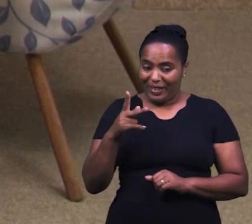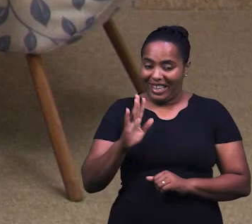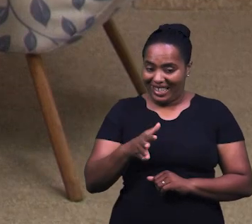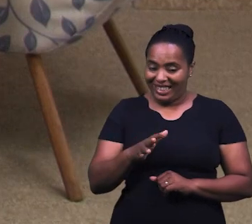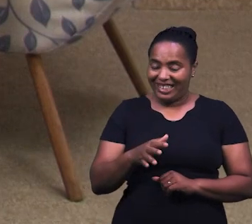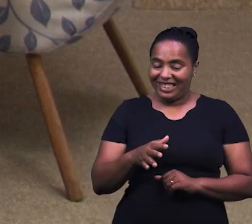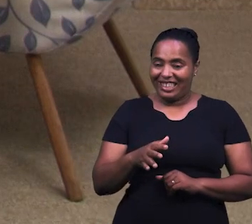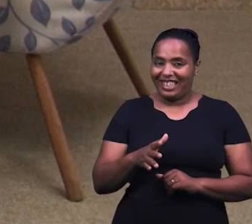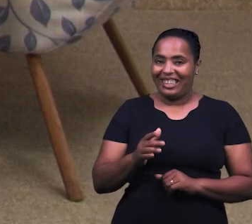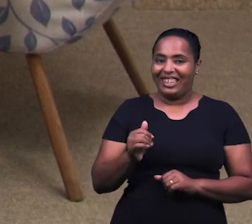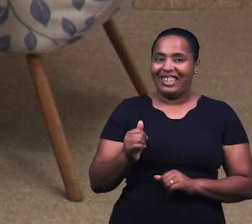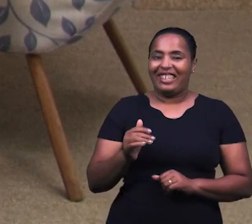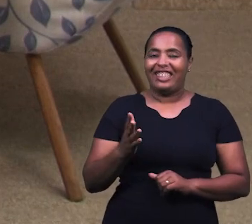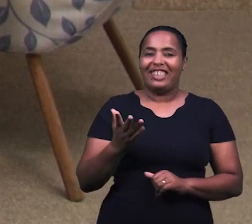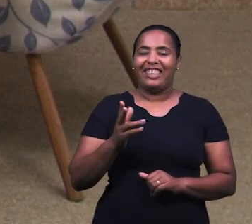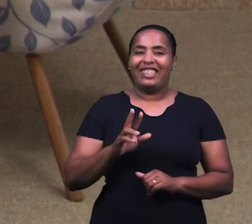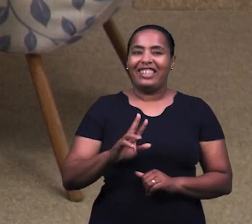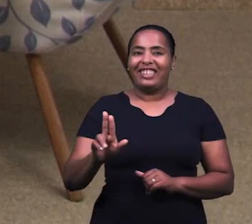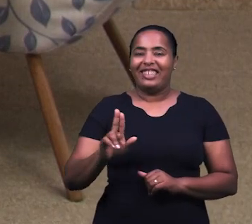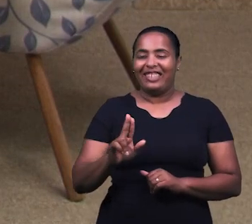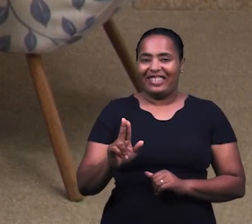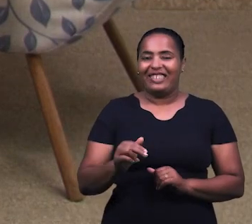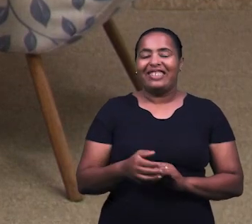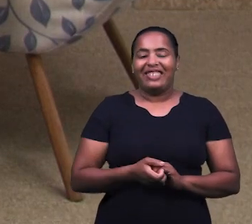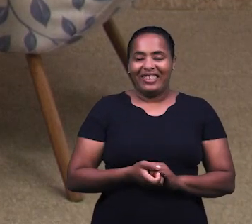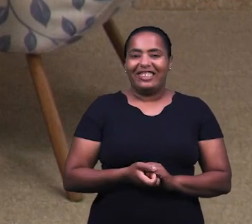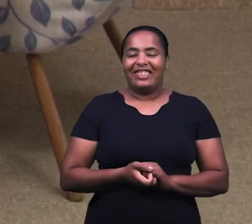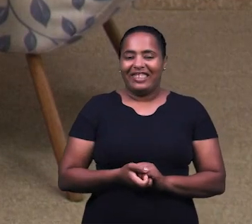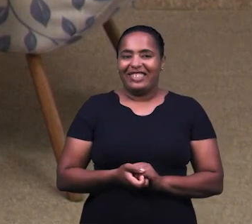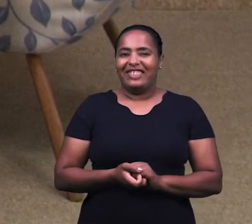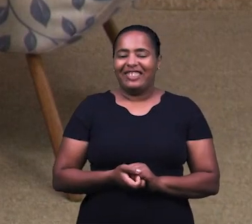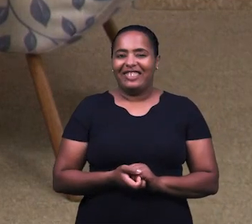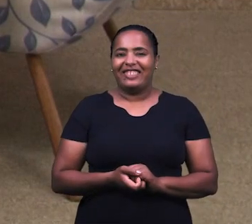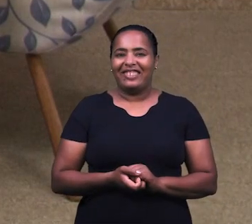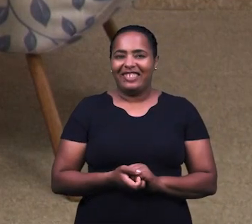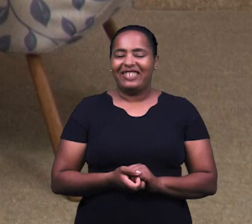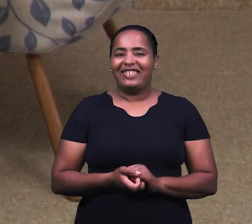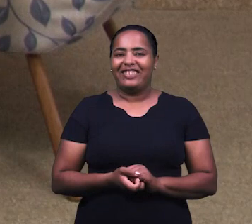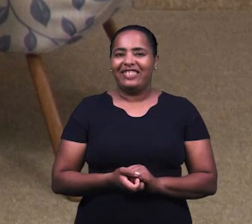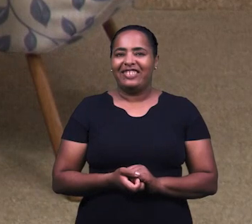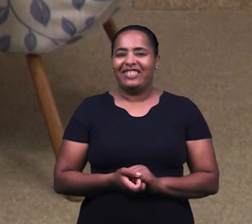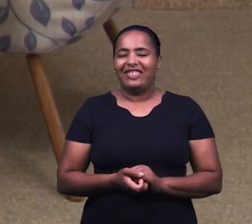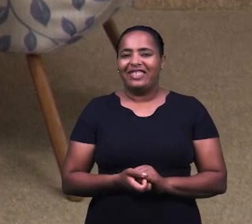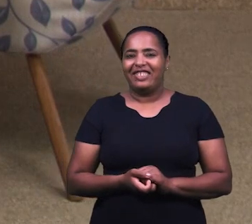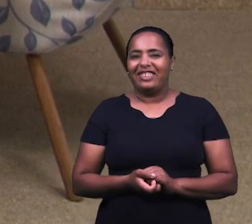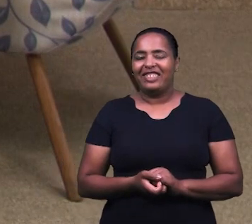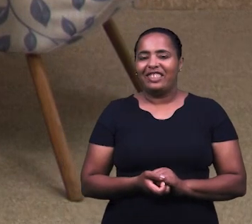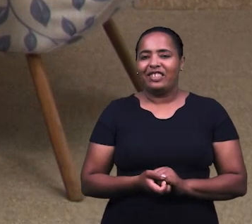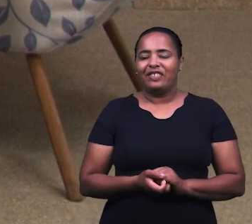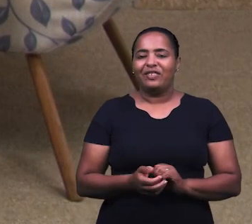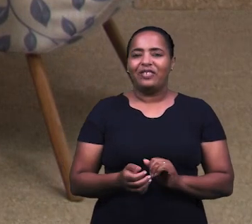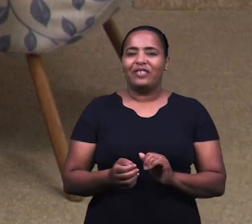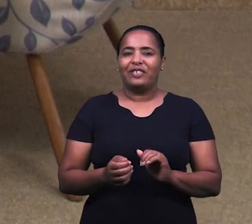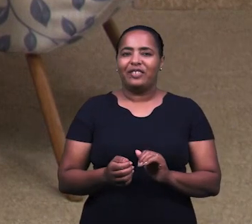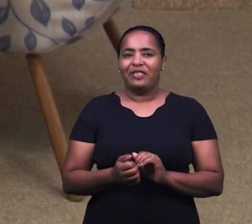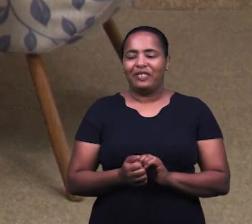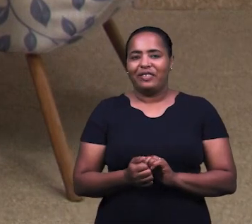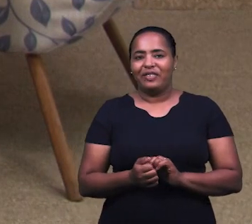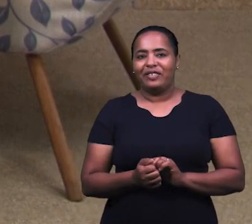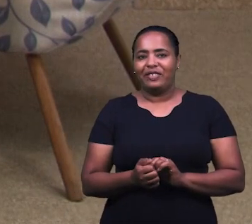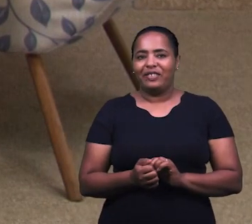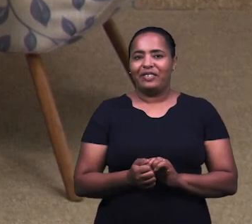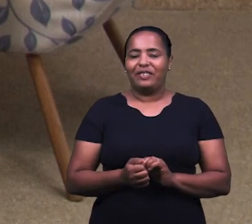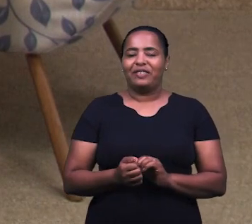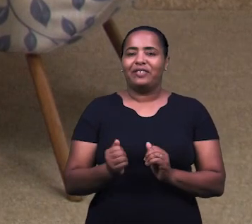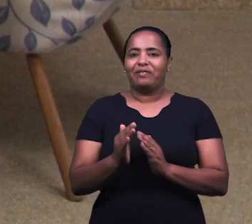qualquer momento, né? Amém. Louvado seja o nome do Senhor. Meus queridos, nós vamos louvar ao Senhor com o hino das crianças,